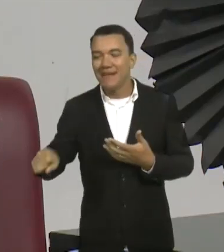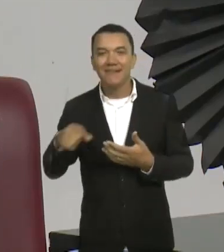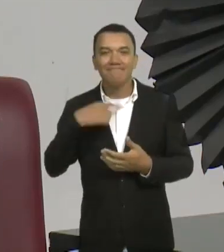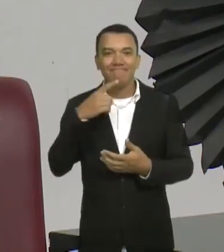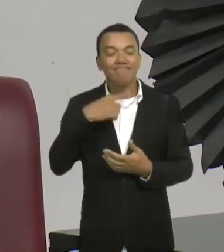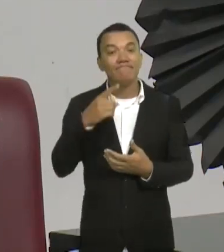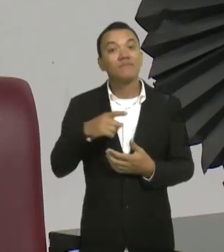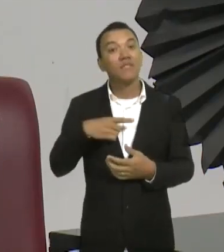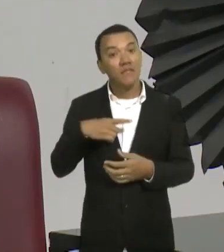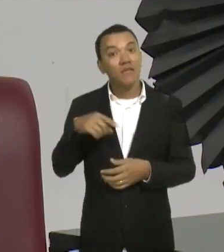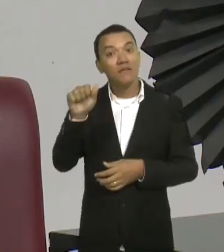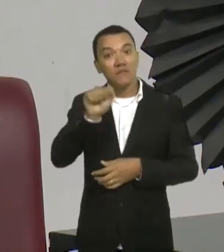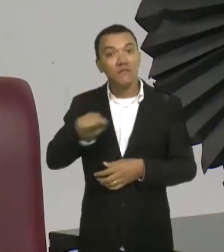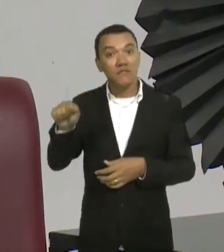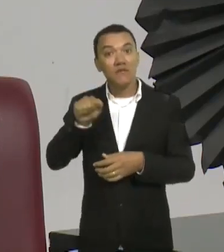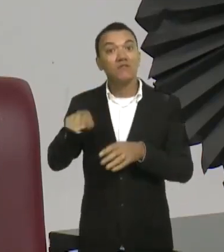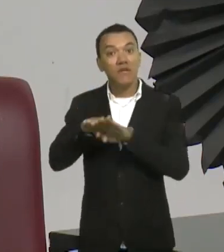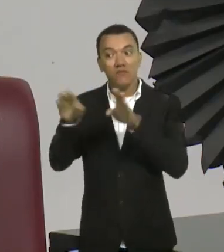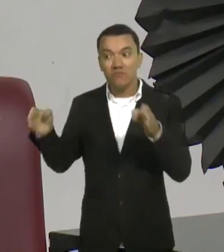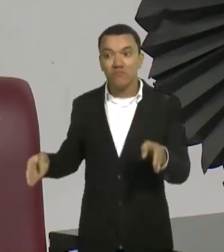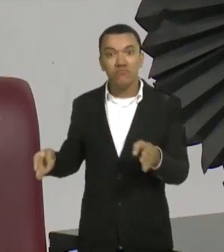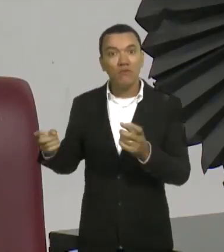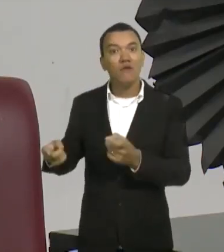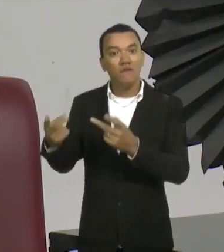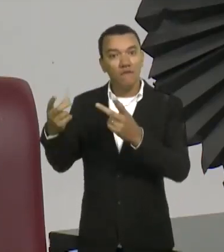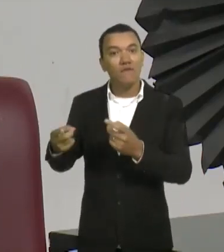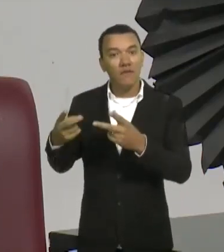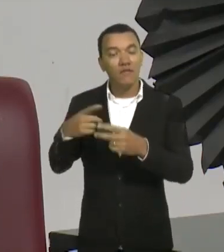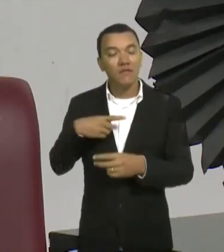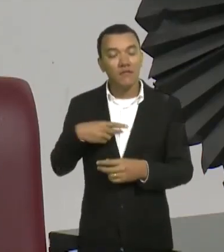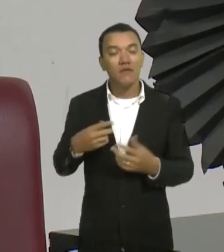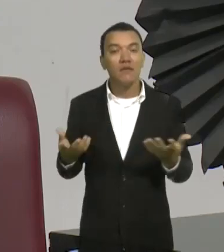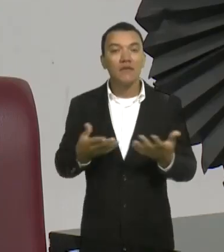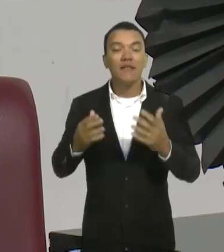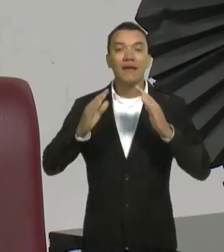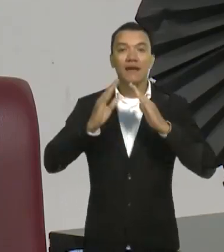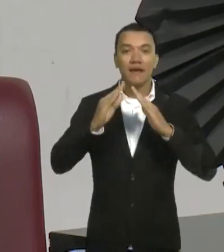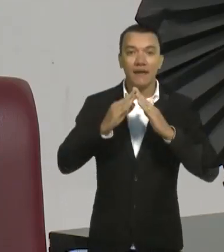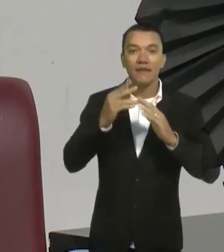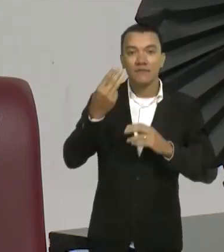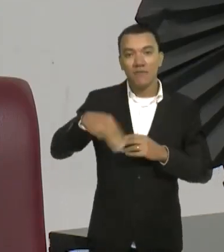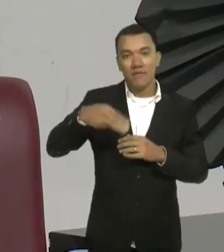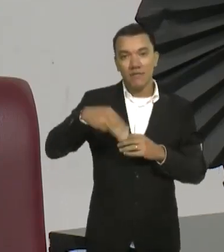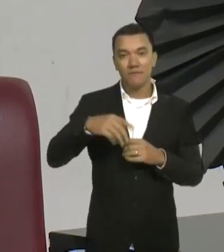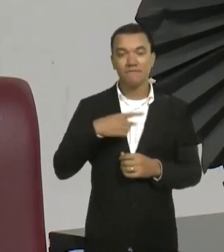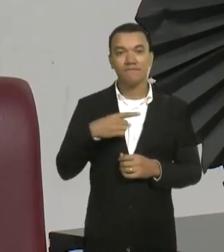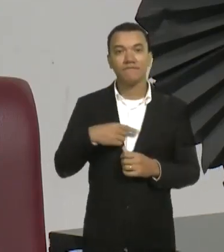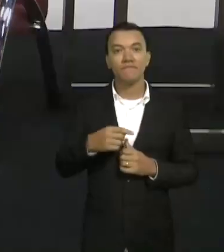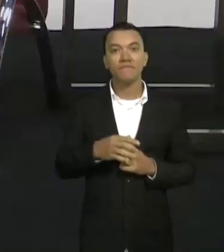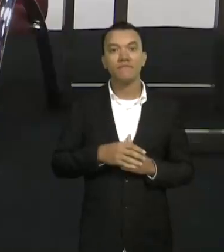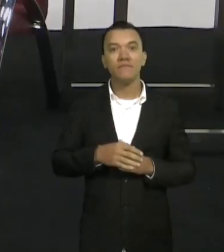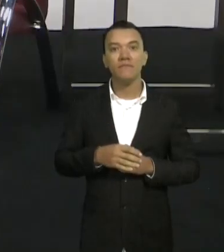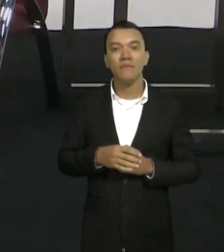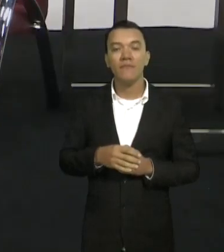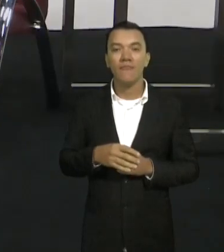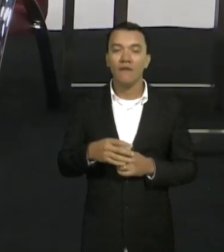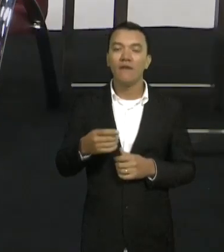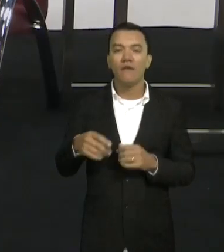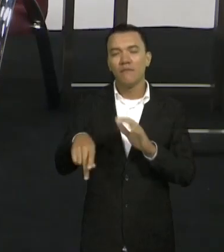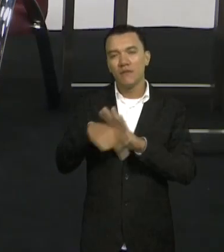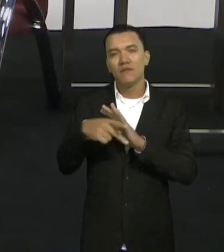nossa associação tem um estande de vendas hoje na Casa do Maranhão. Participamos do Cressol, da Economia